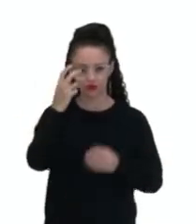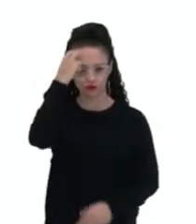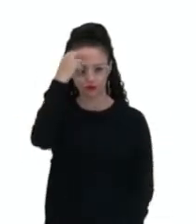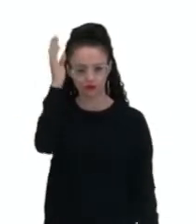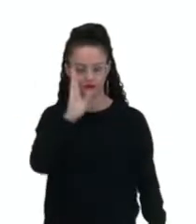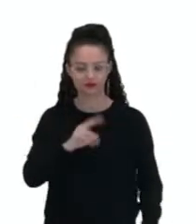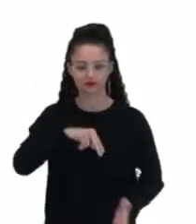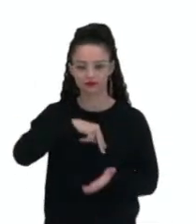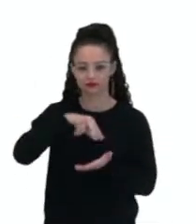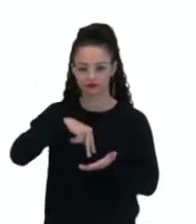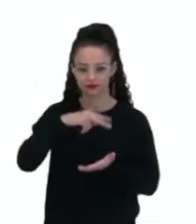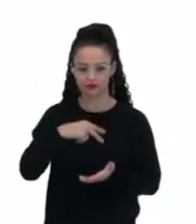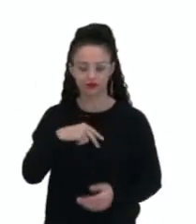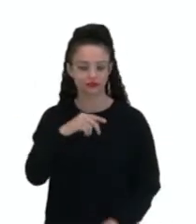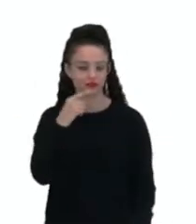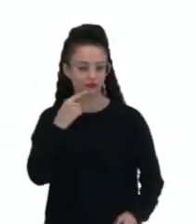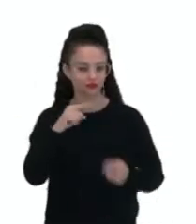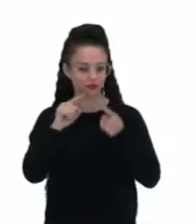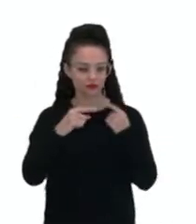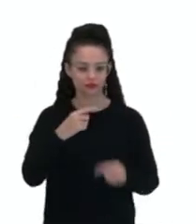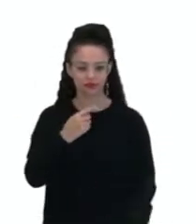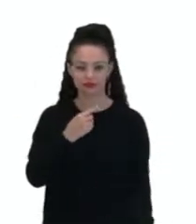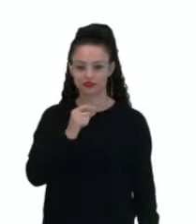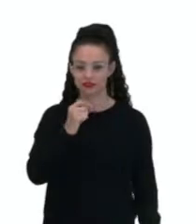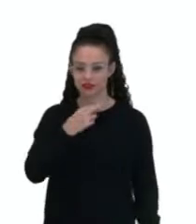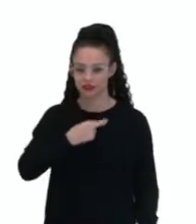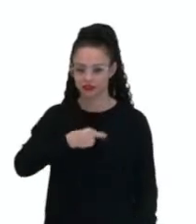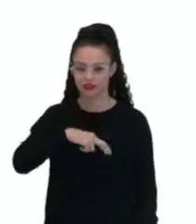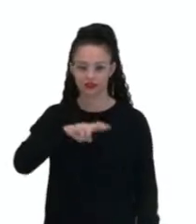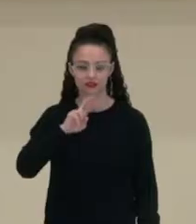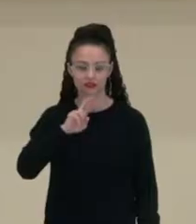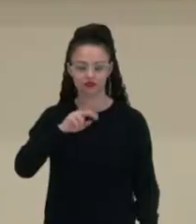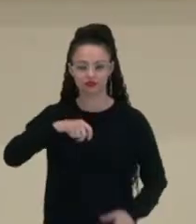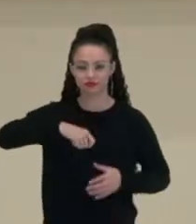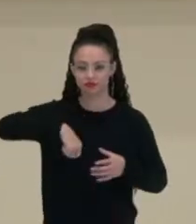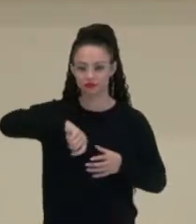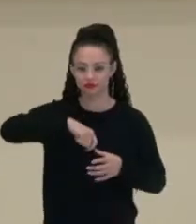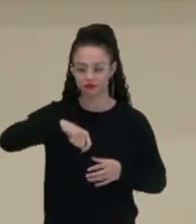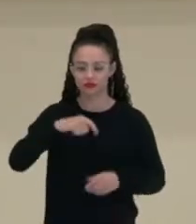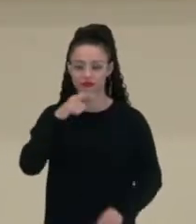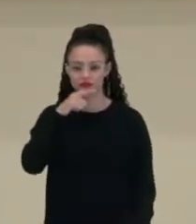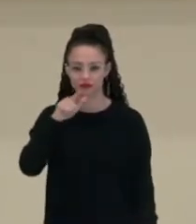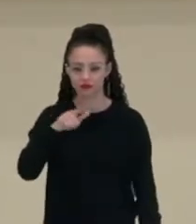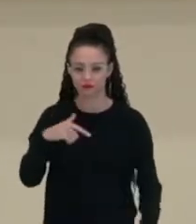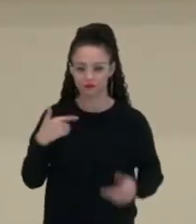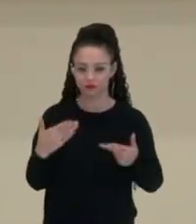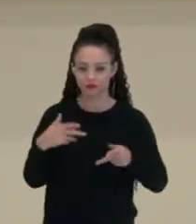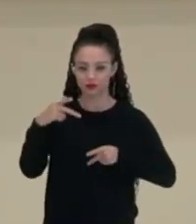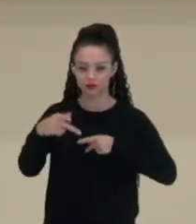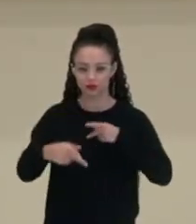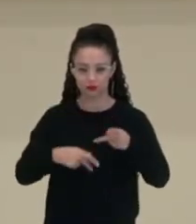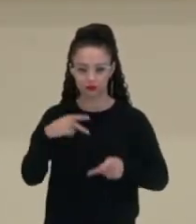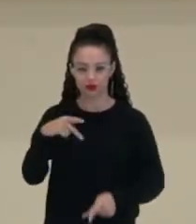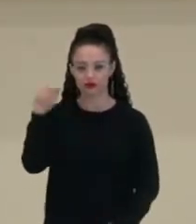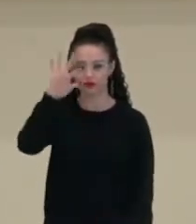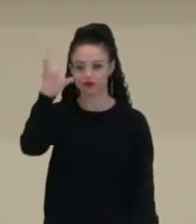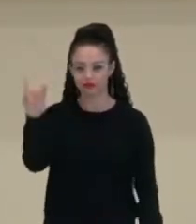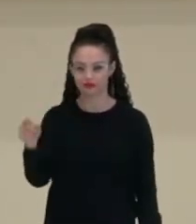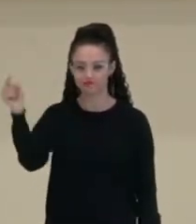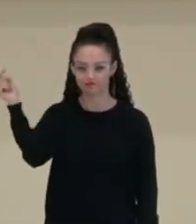dança, música, religião, culinária e idioma. Então, os povos africanos que vieram escravizados,